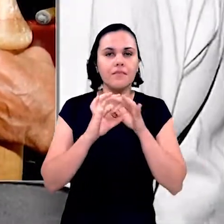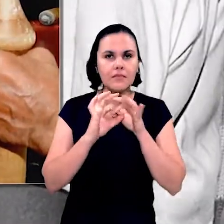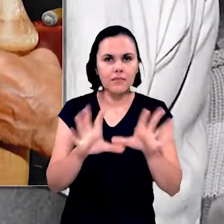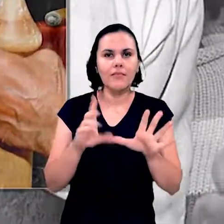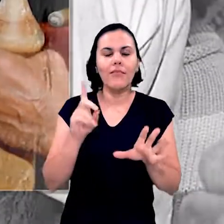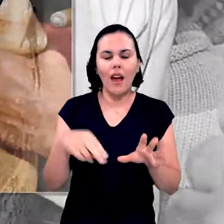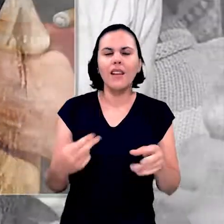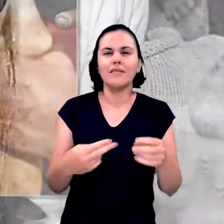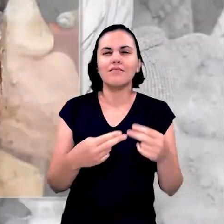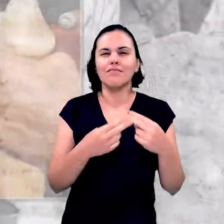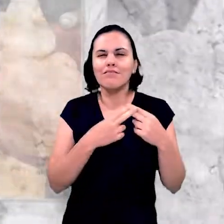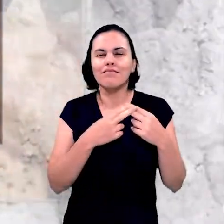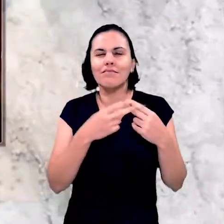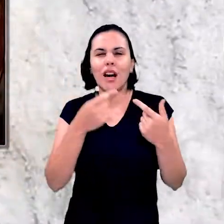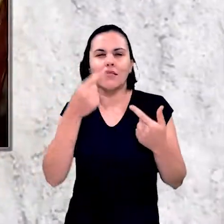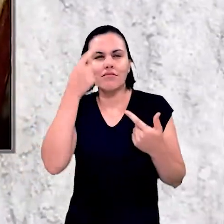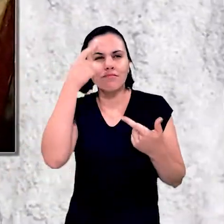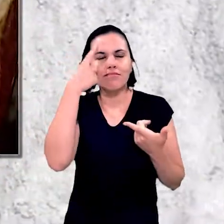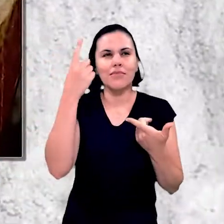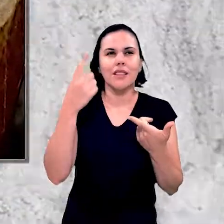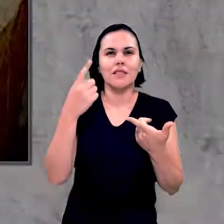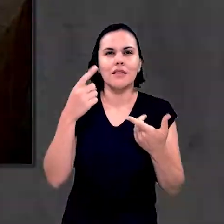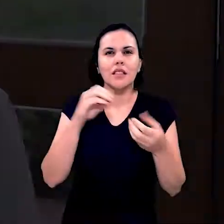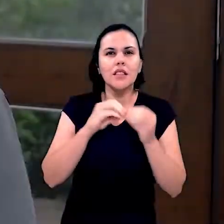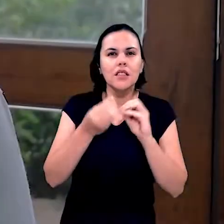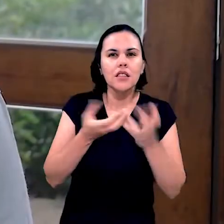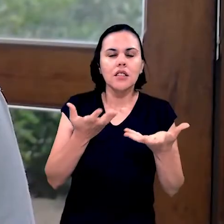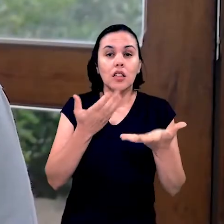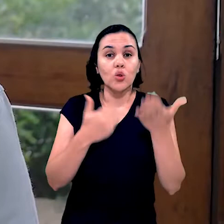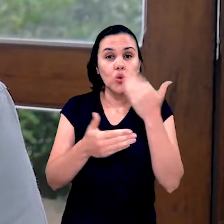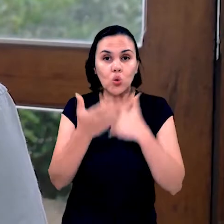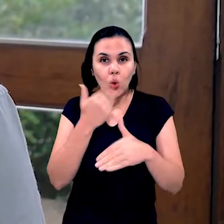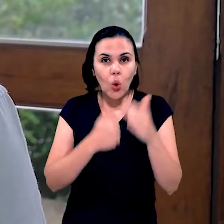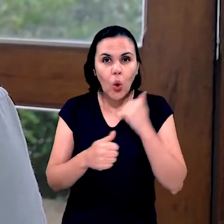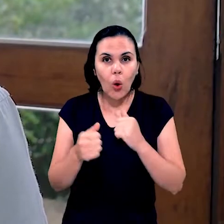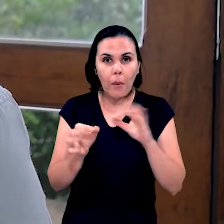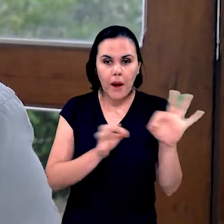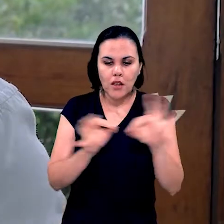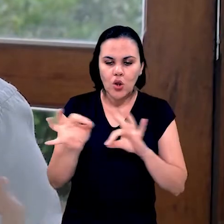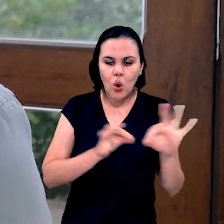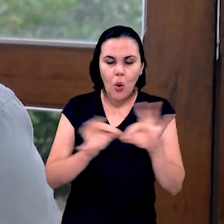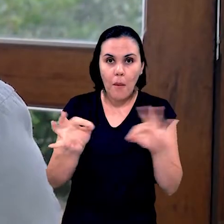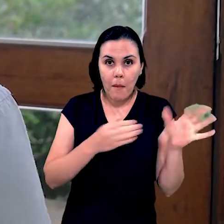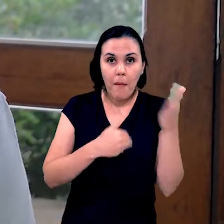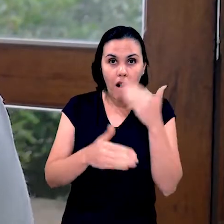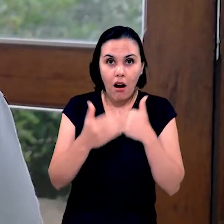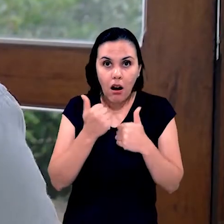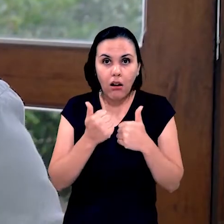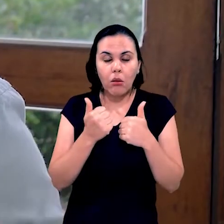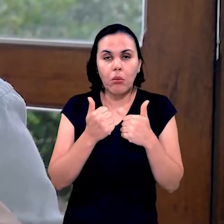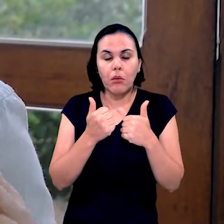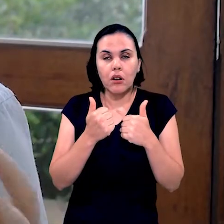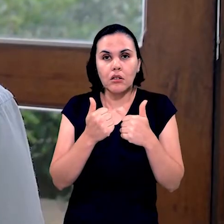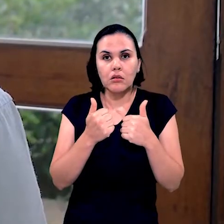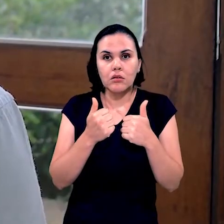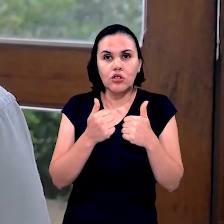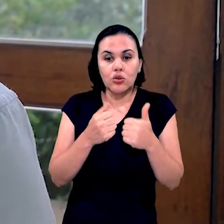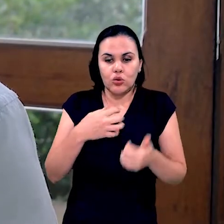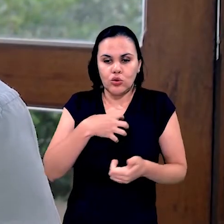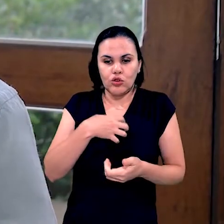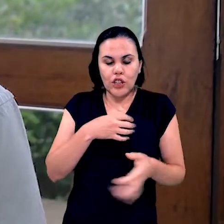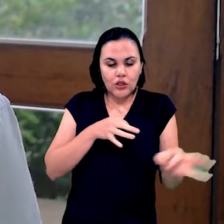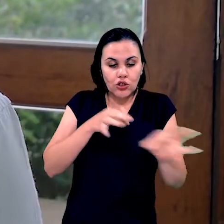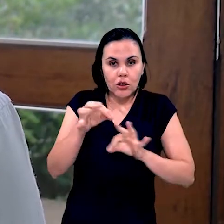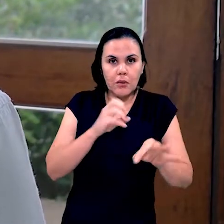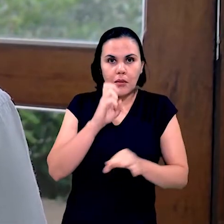isso é muito marcante, assim, dessa relação entre o comer, né, a culinária, a gastronomia,